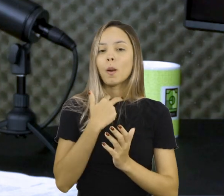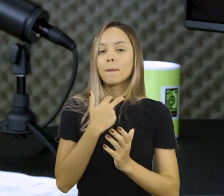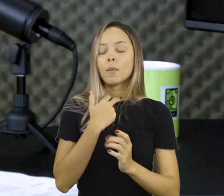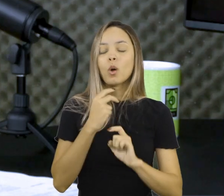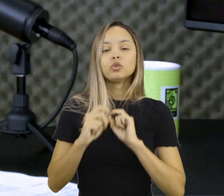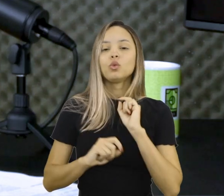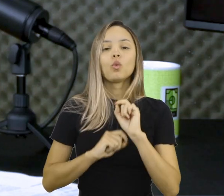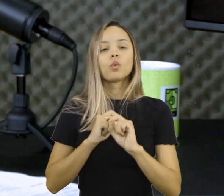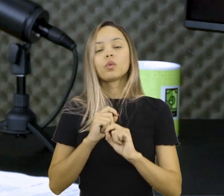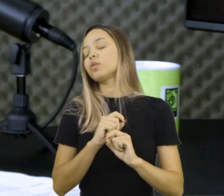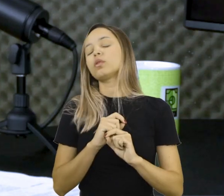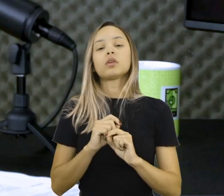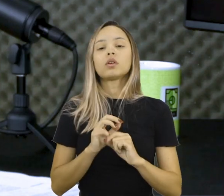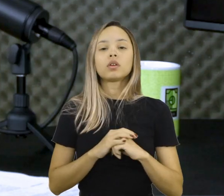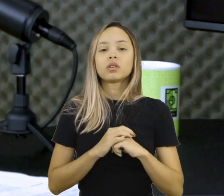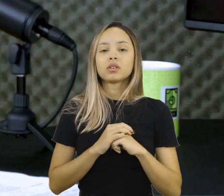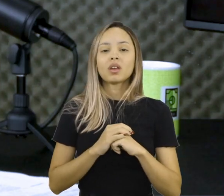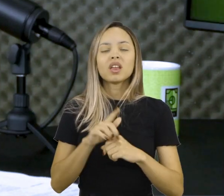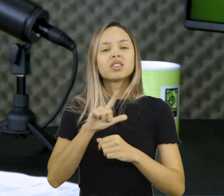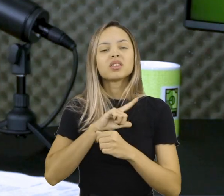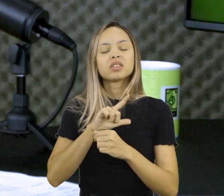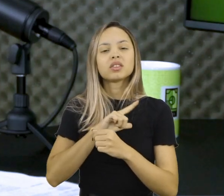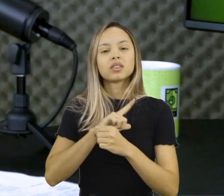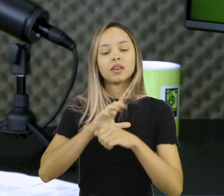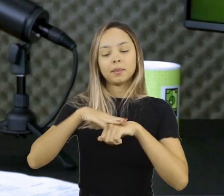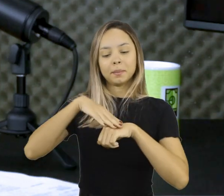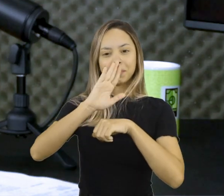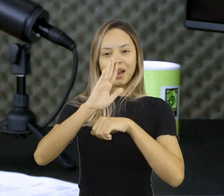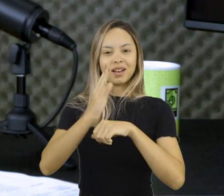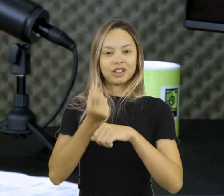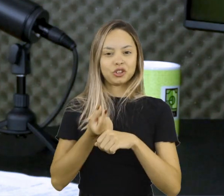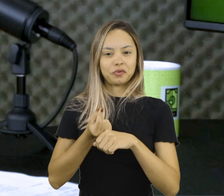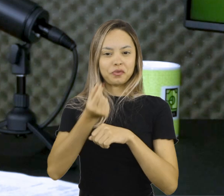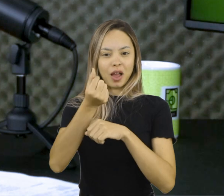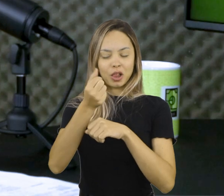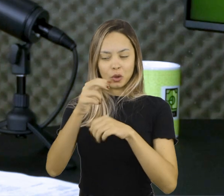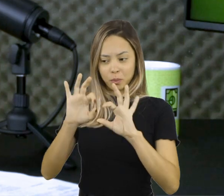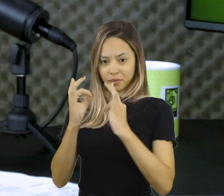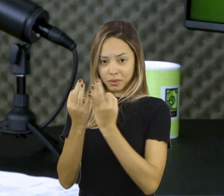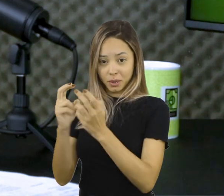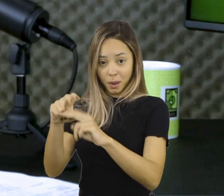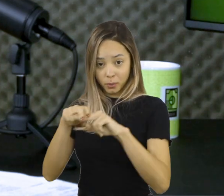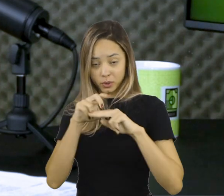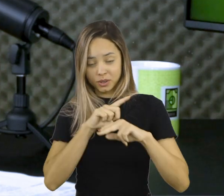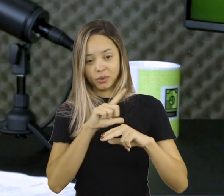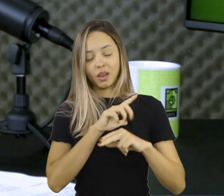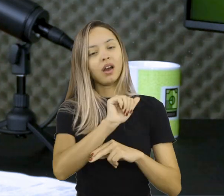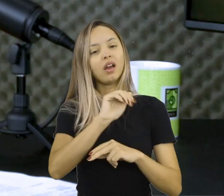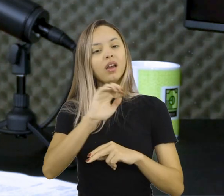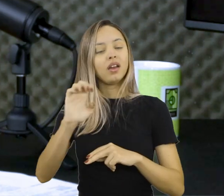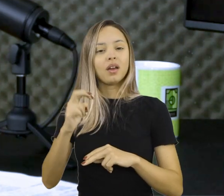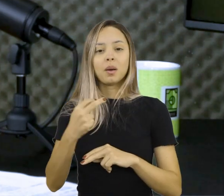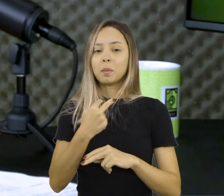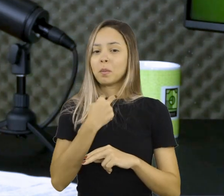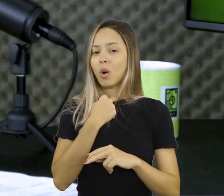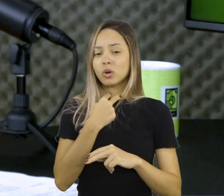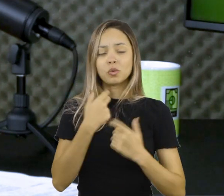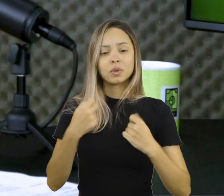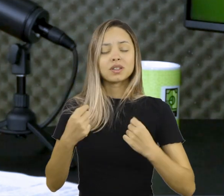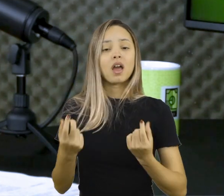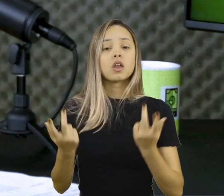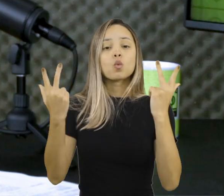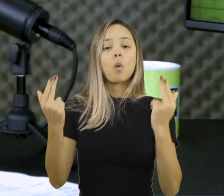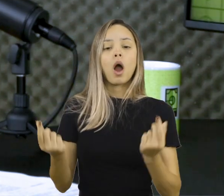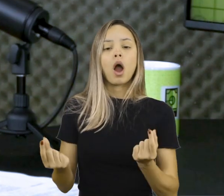famílias nenhuma cobrança a mais neste serviço ah Nilma mas eu fui